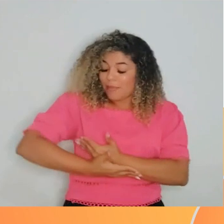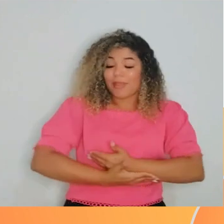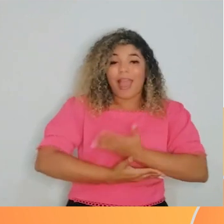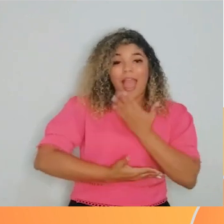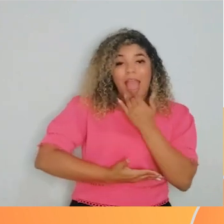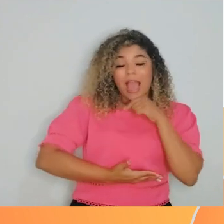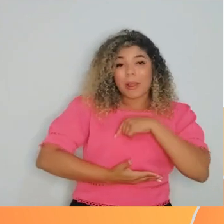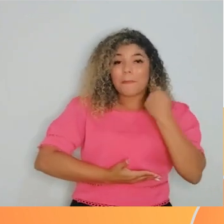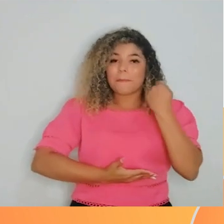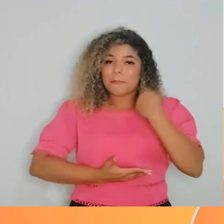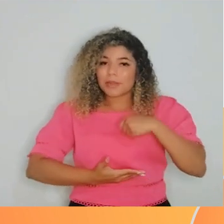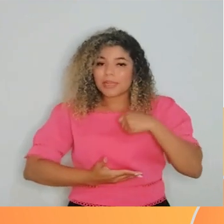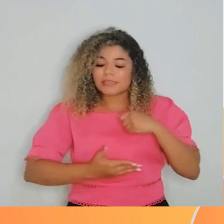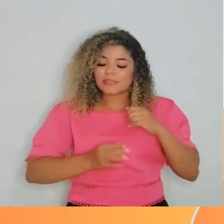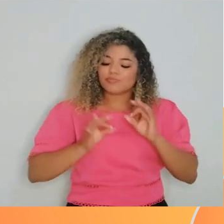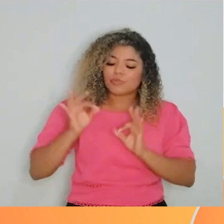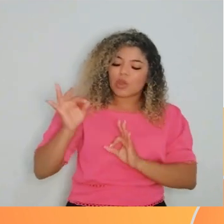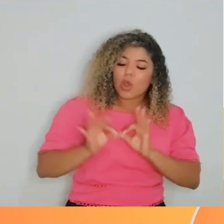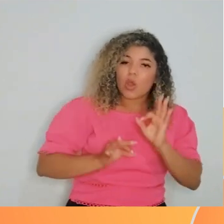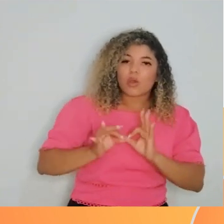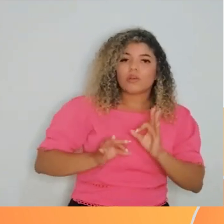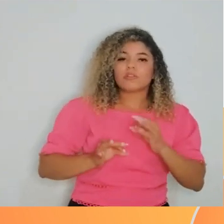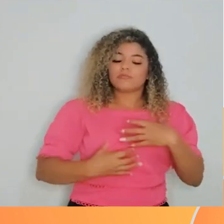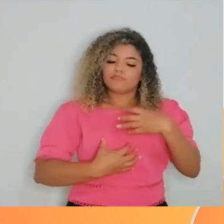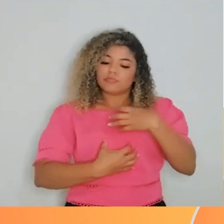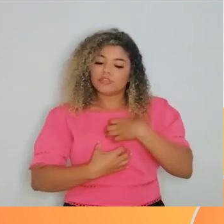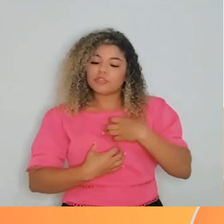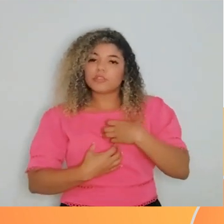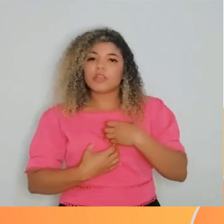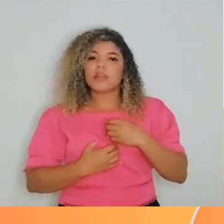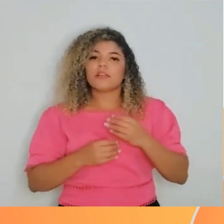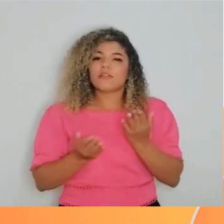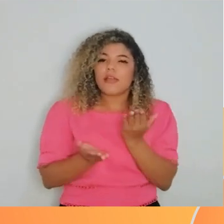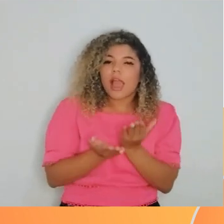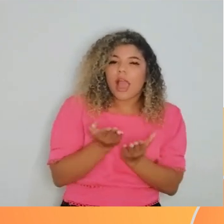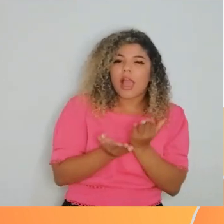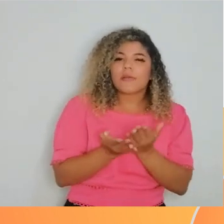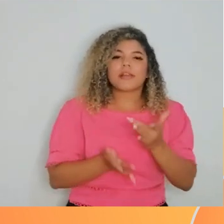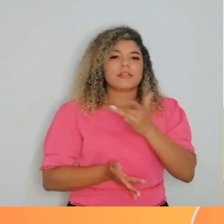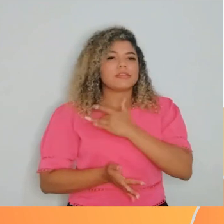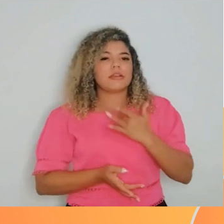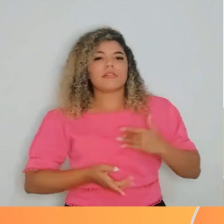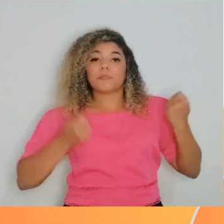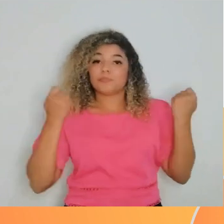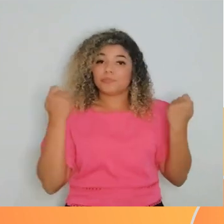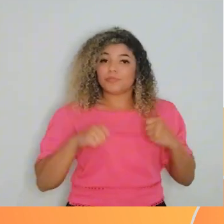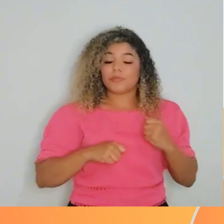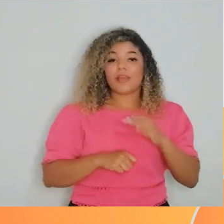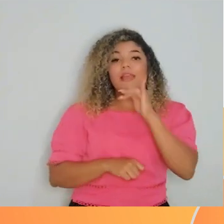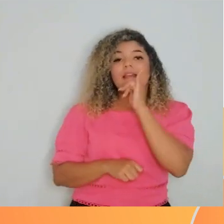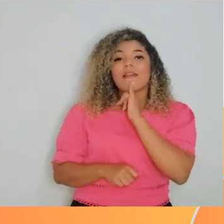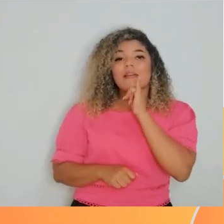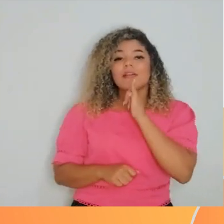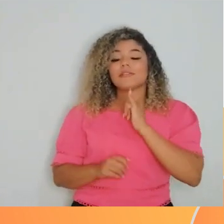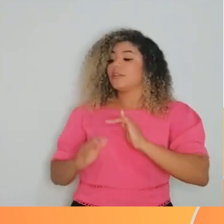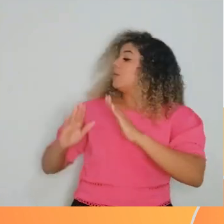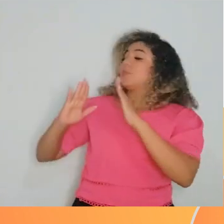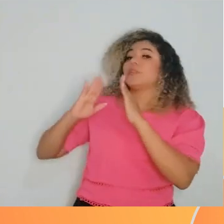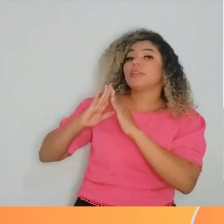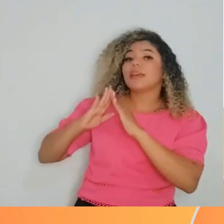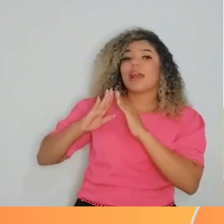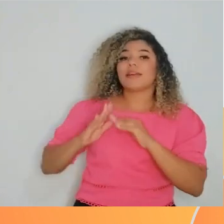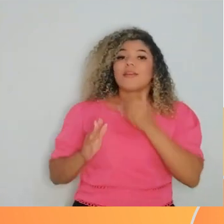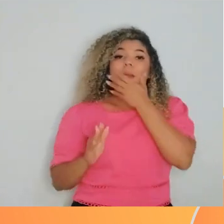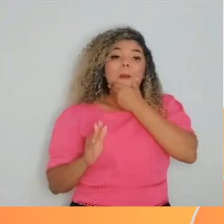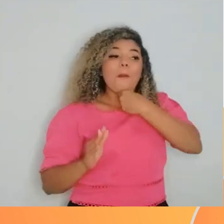a alimentação precisa ser acrescentada de uma forma que seja mais equilibrada e saudável possível. E o exemplo vem de casa, o